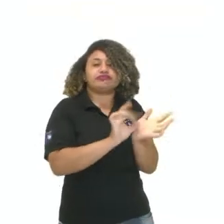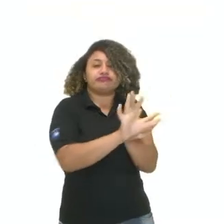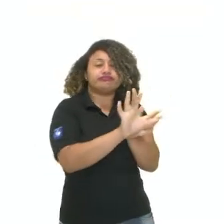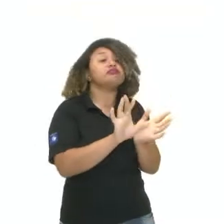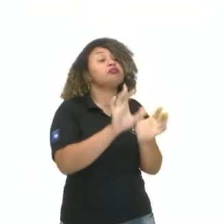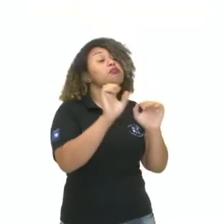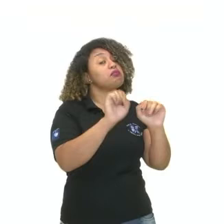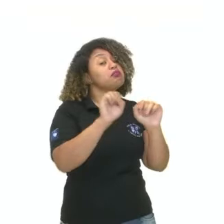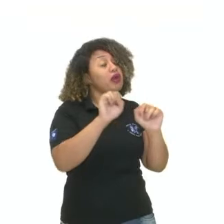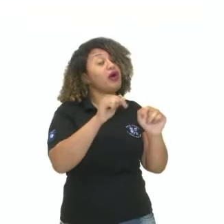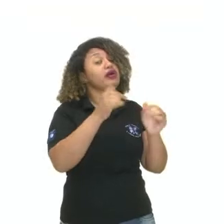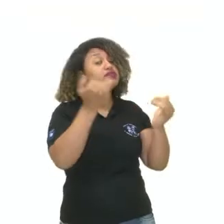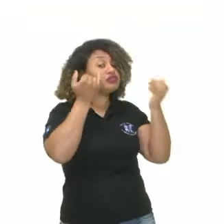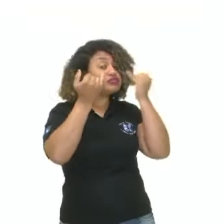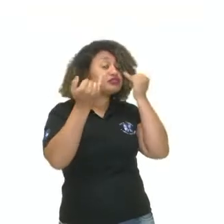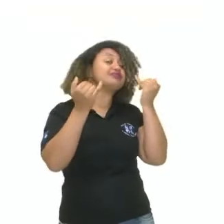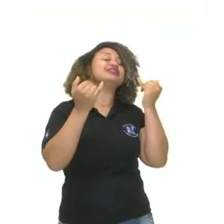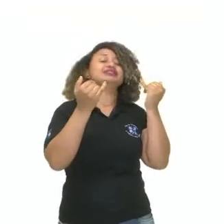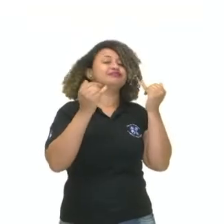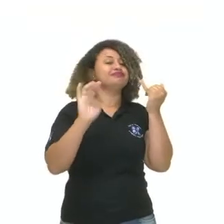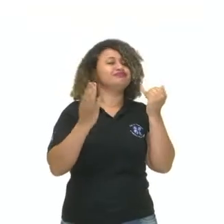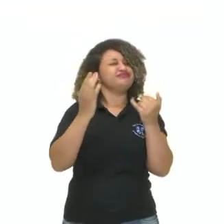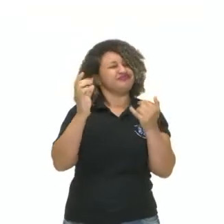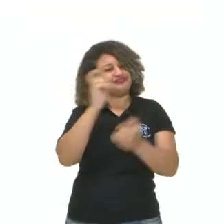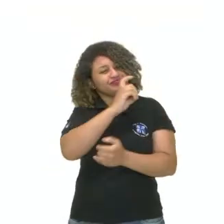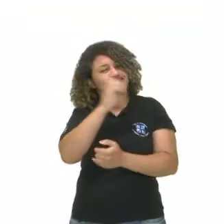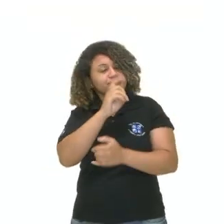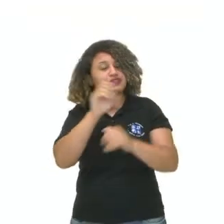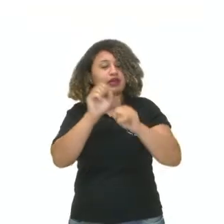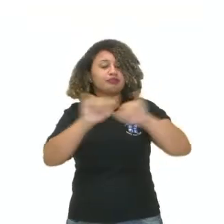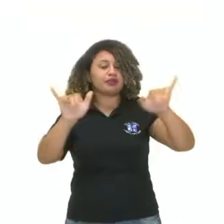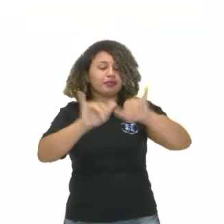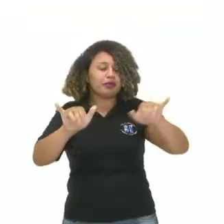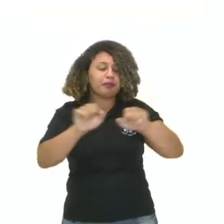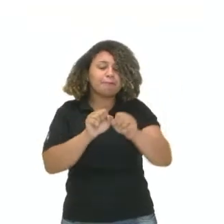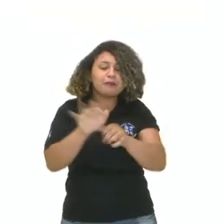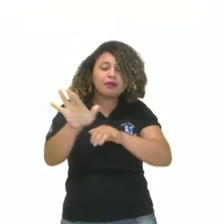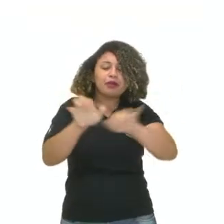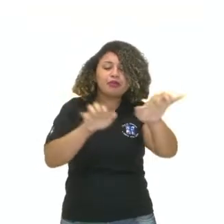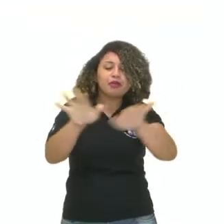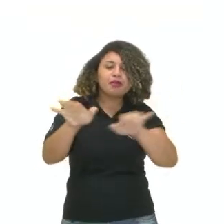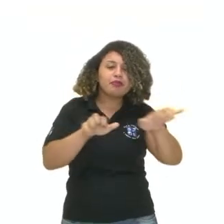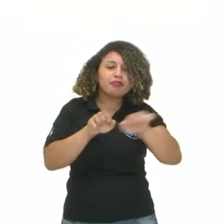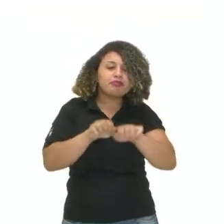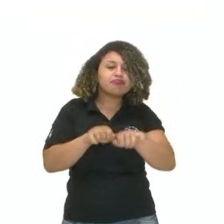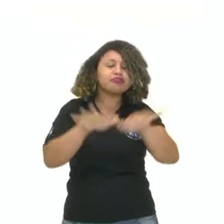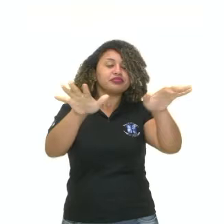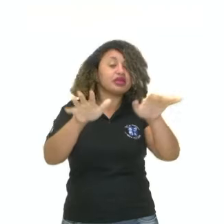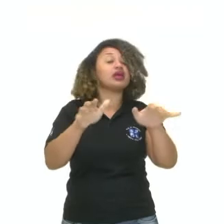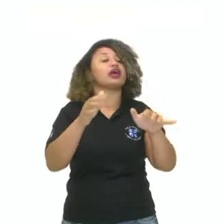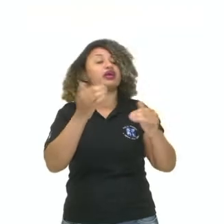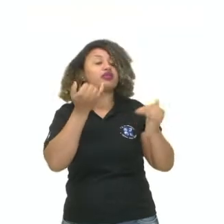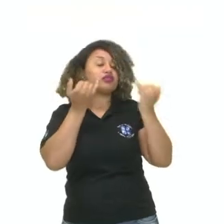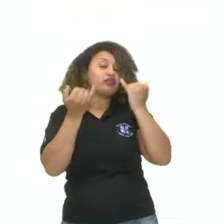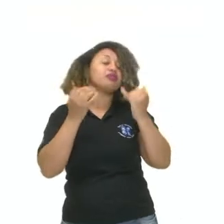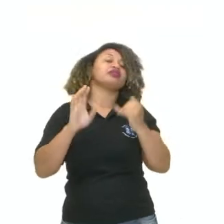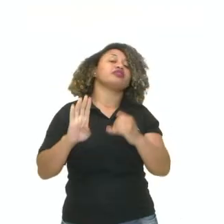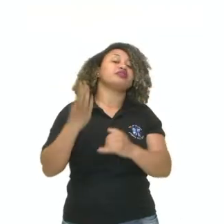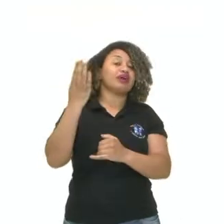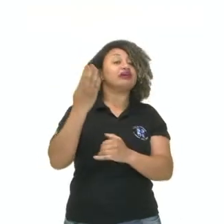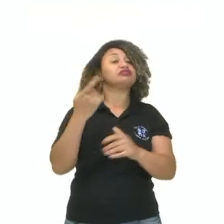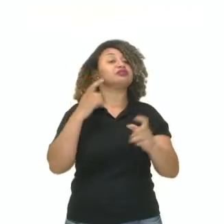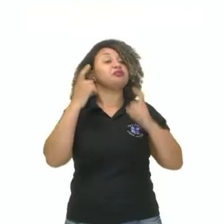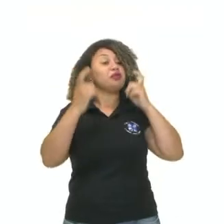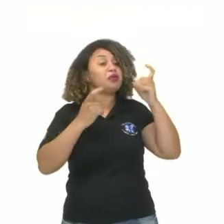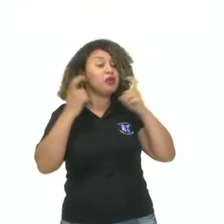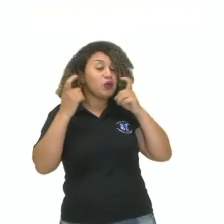falsa. A disseminação de notícias falsas com o objetivo de manipular a opinião pública preocupa